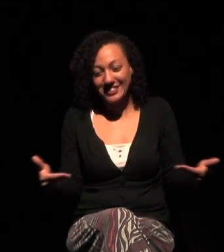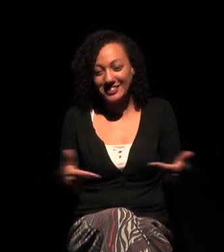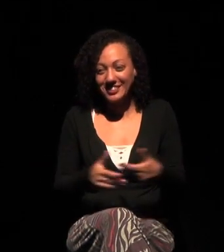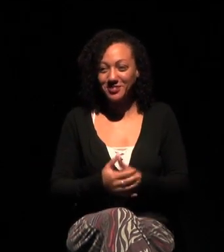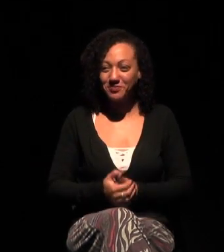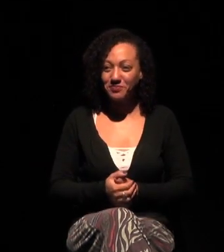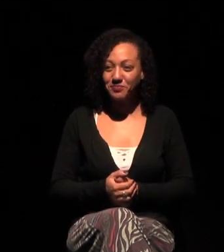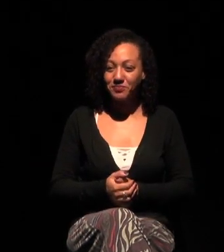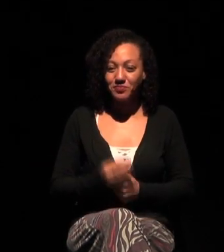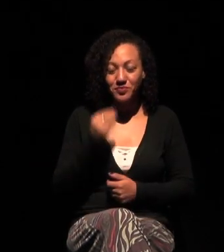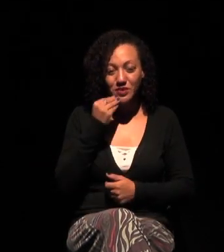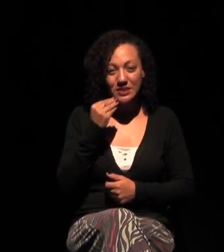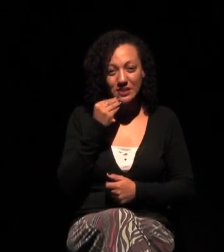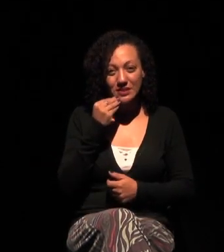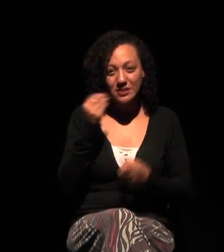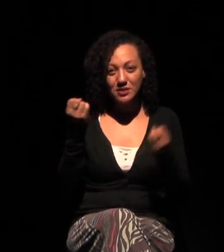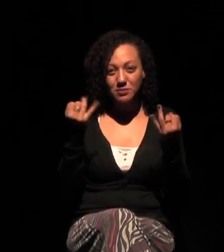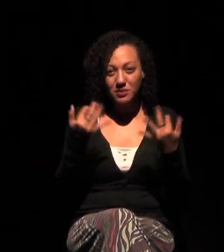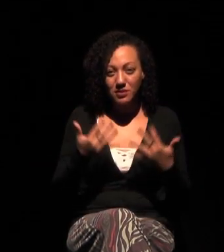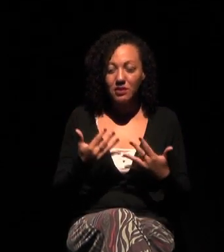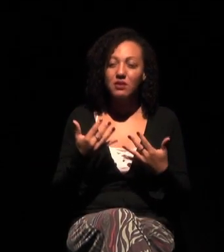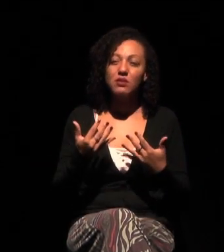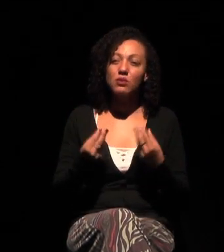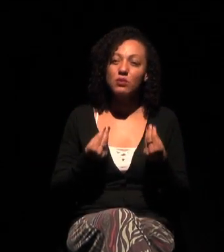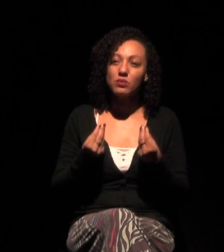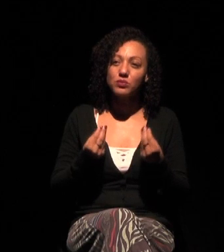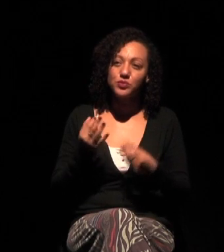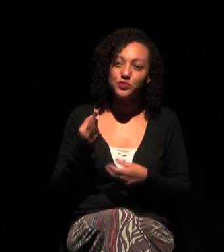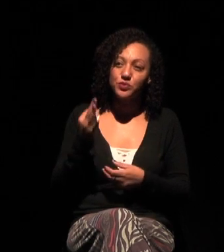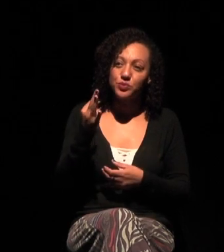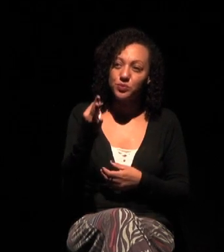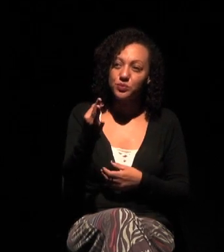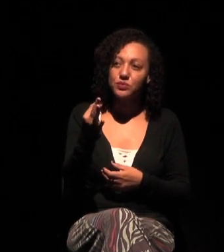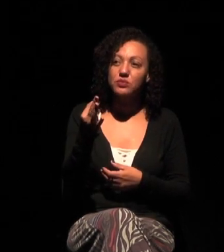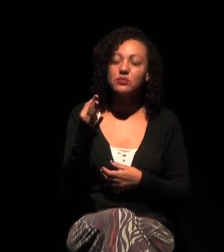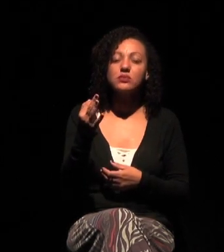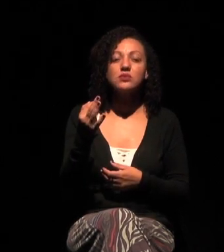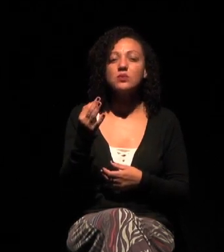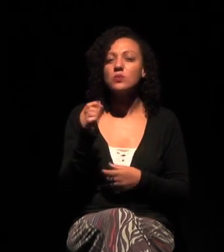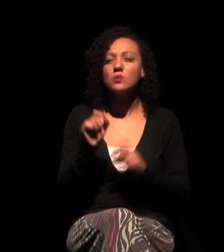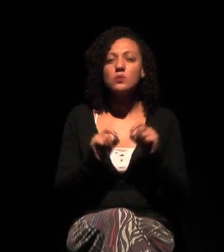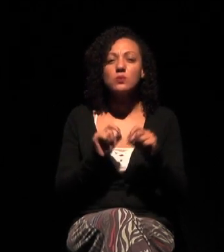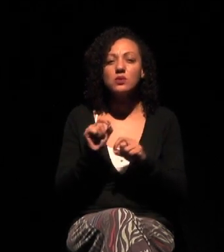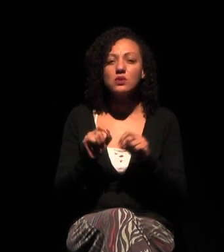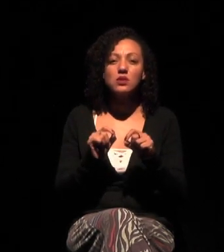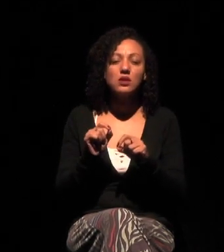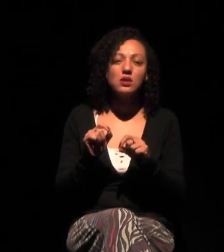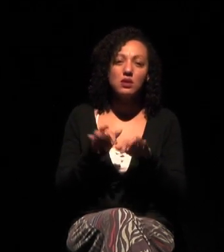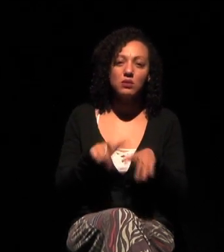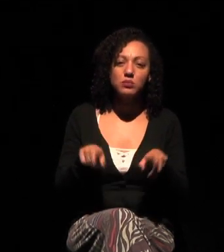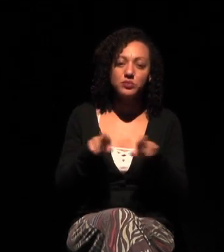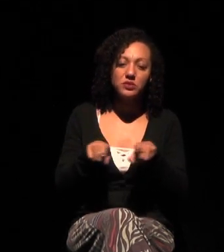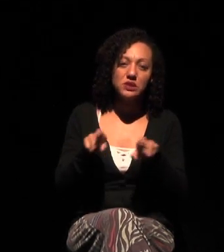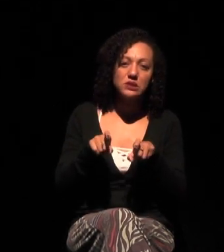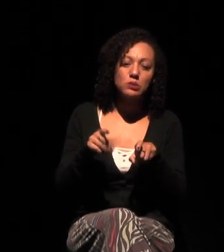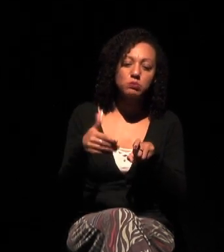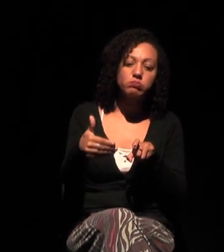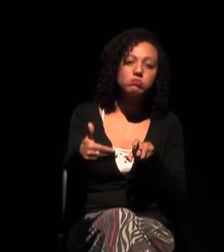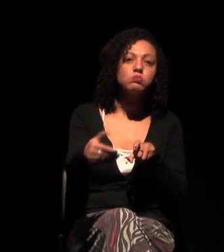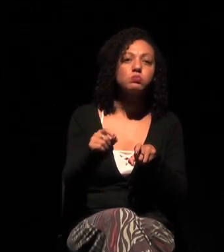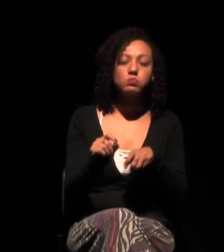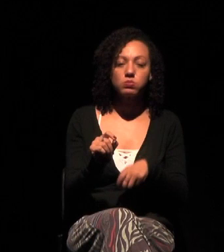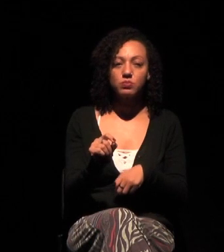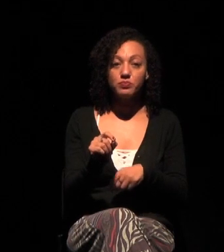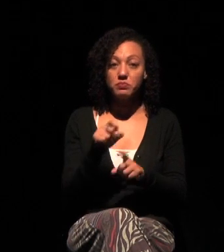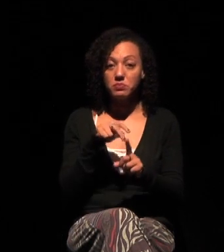falar um pouco sobre o futuro sobre o que o que está acontecendo com o futuro da computação olhando do ponto